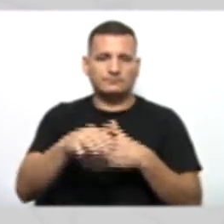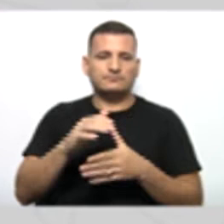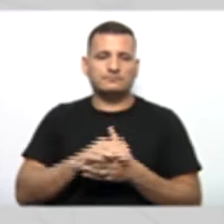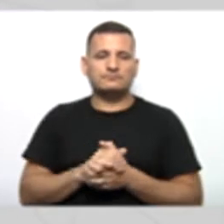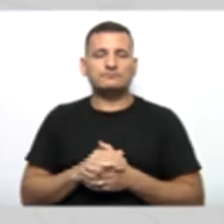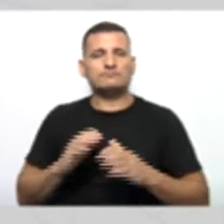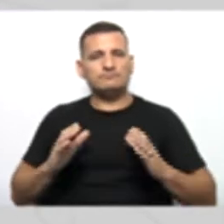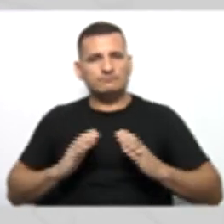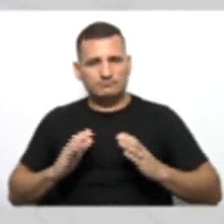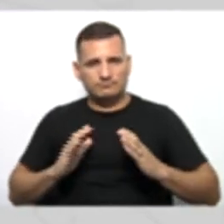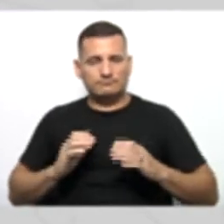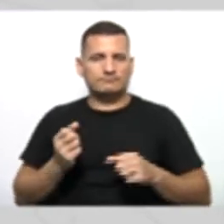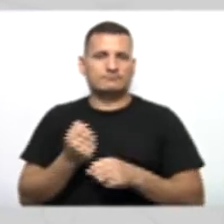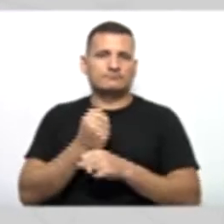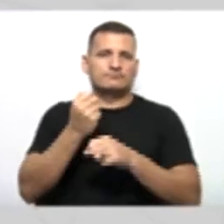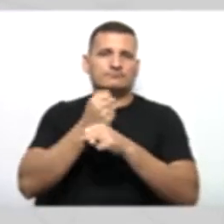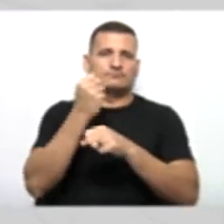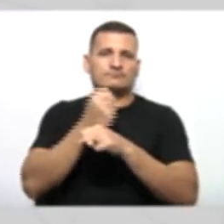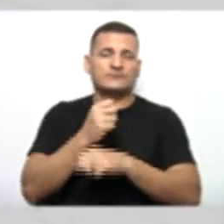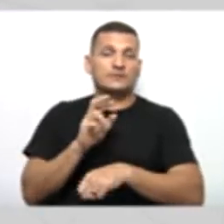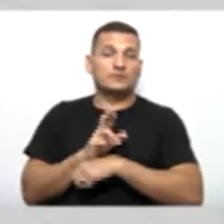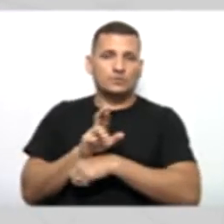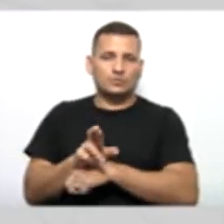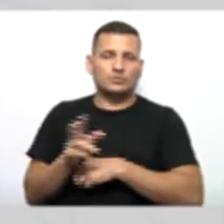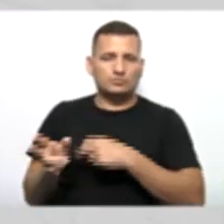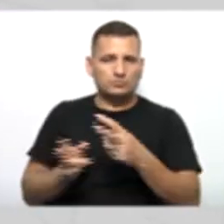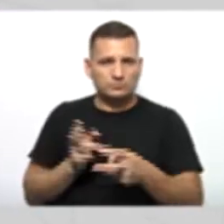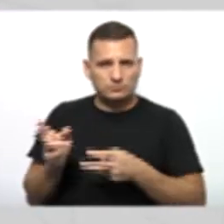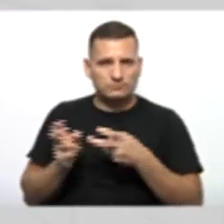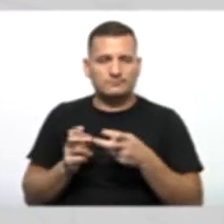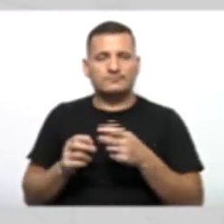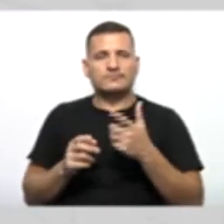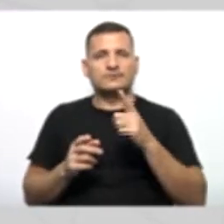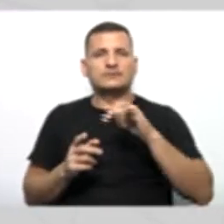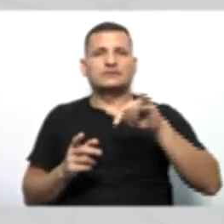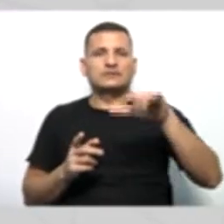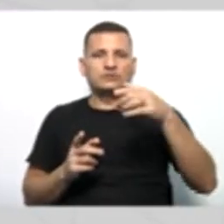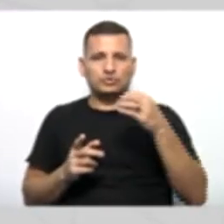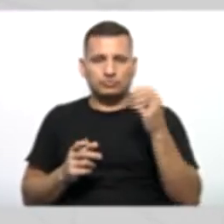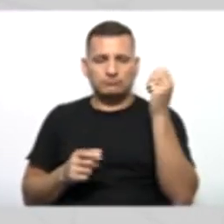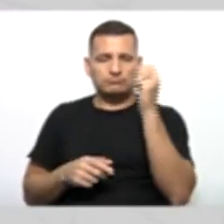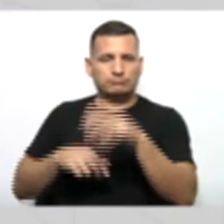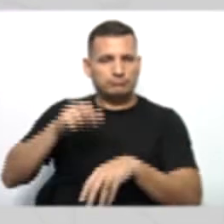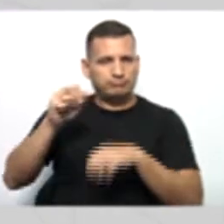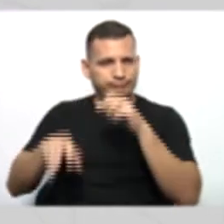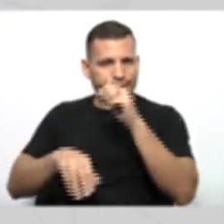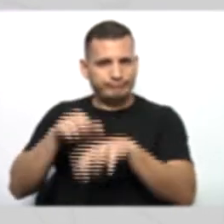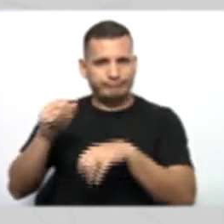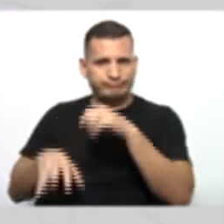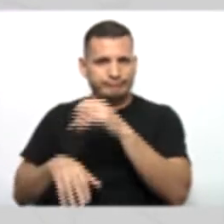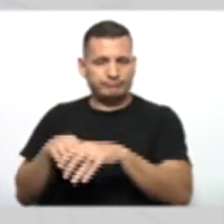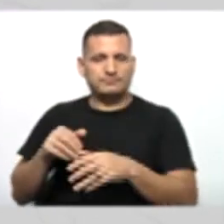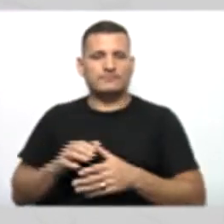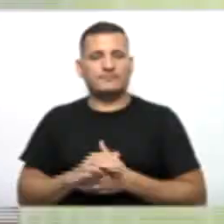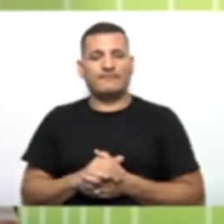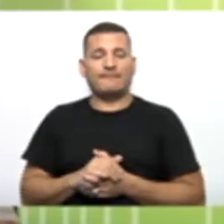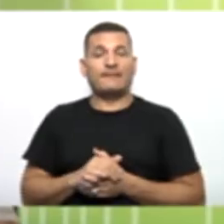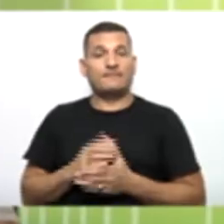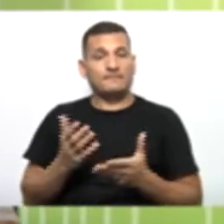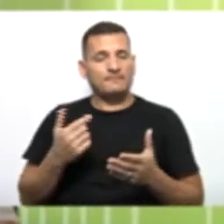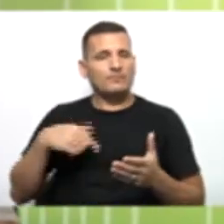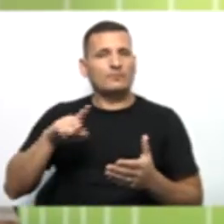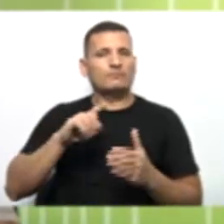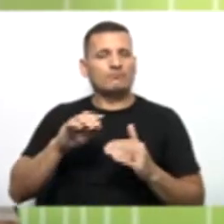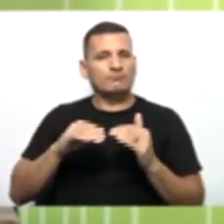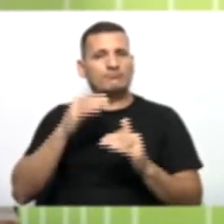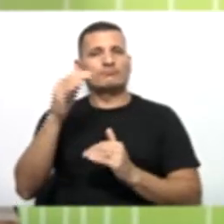cidades erguidas, recursos extraídos e dejetos lançados. Vejam só, nós avançamos muito,